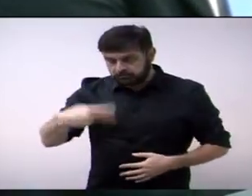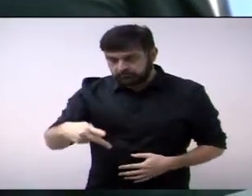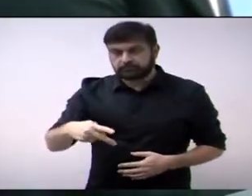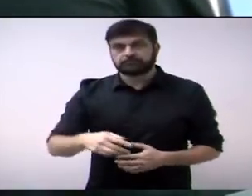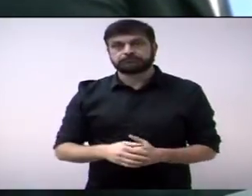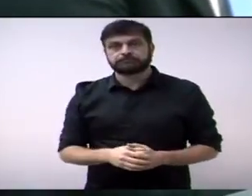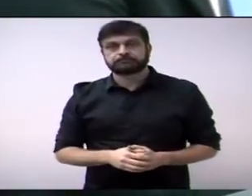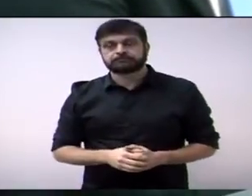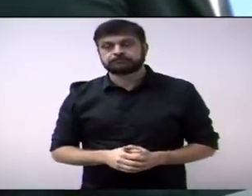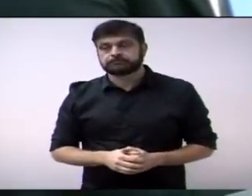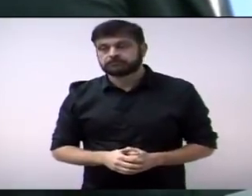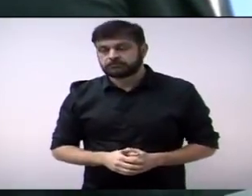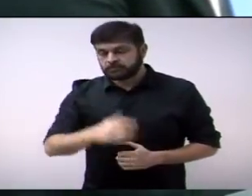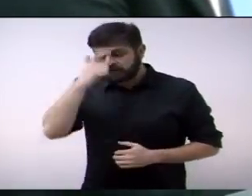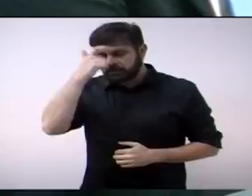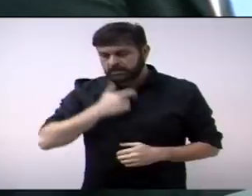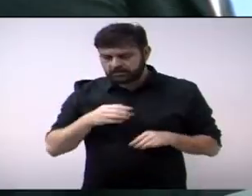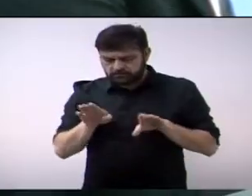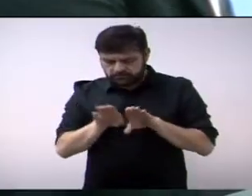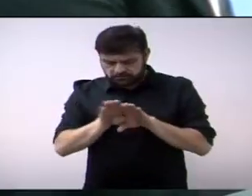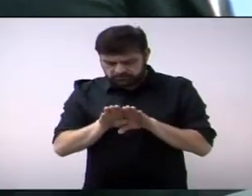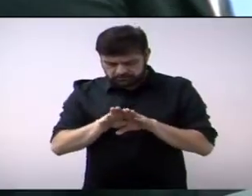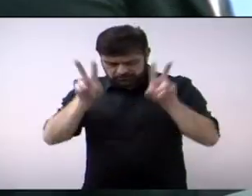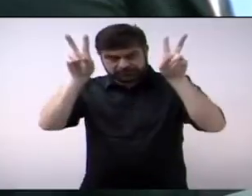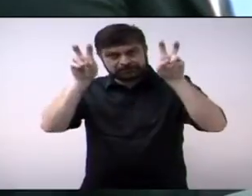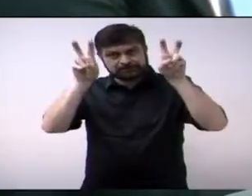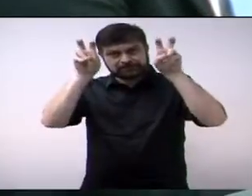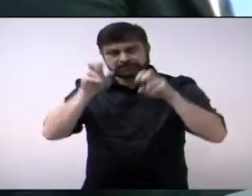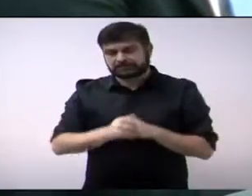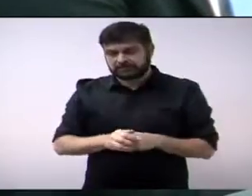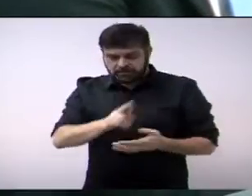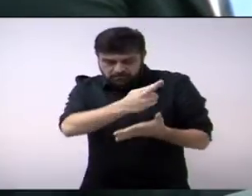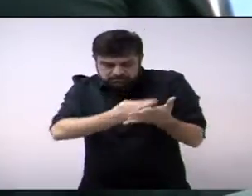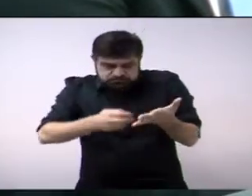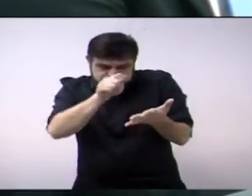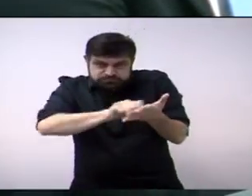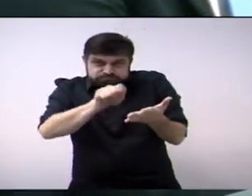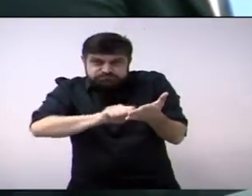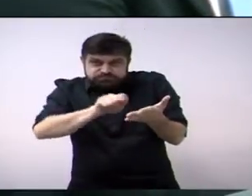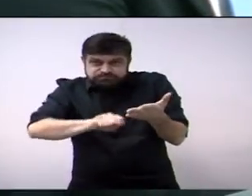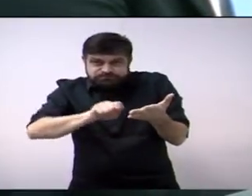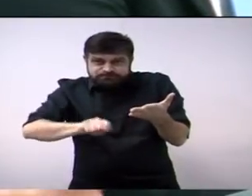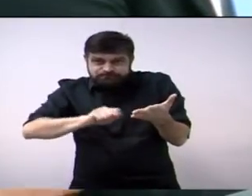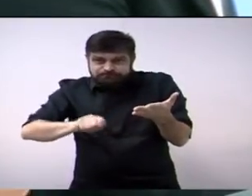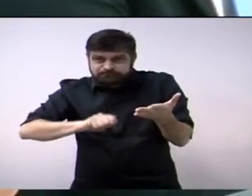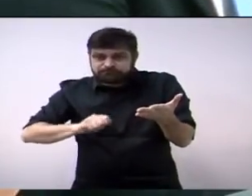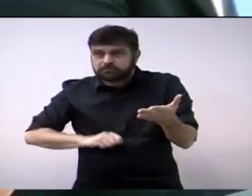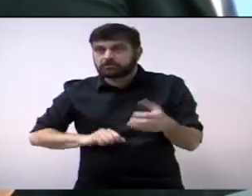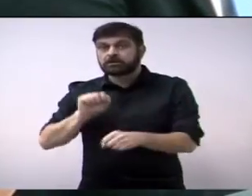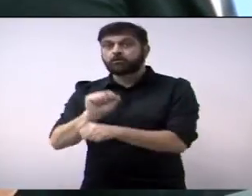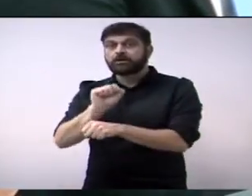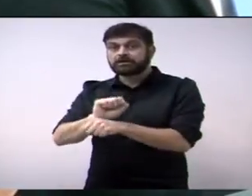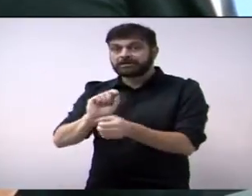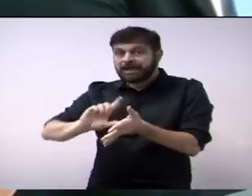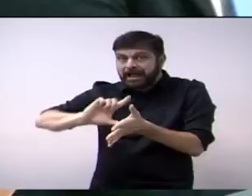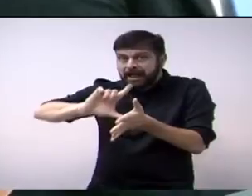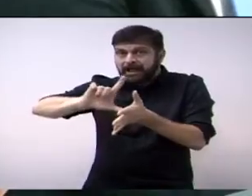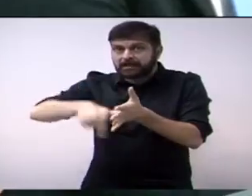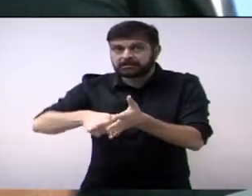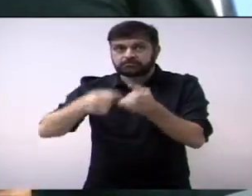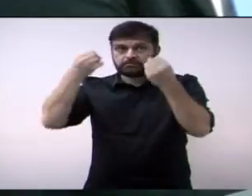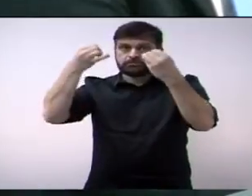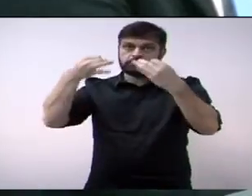município. Eu ia também falar de alguns requerimentos de outros vereadores meus também, eu vou deixar para um momento